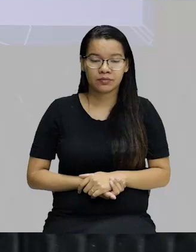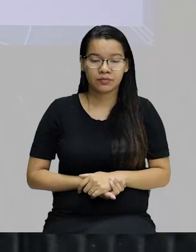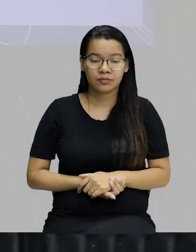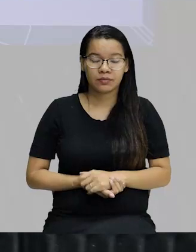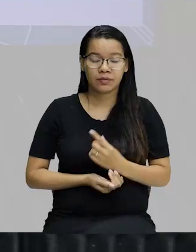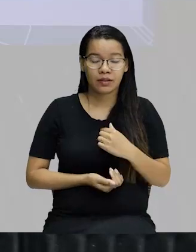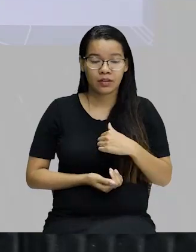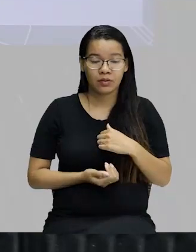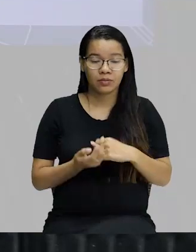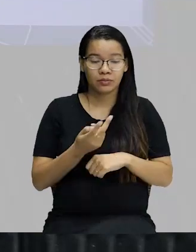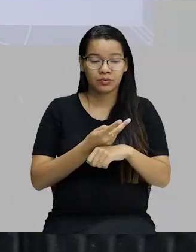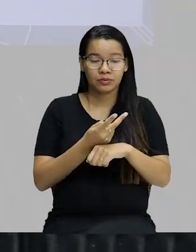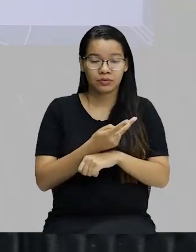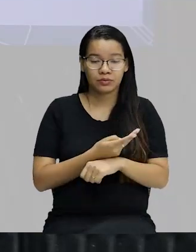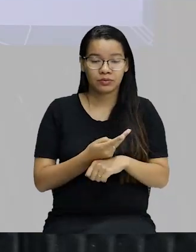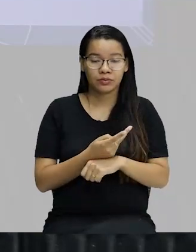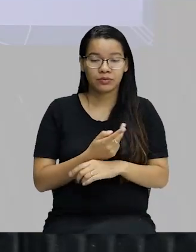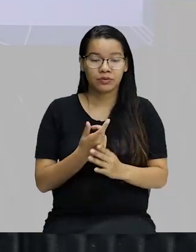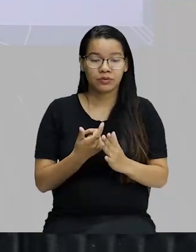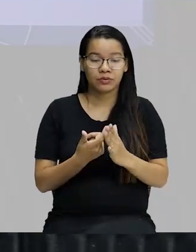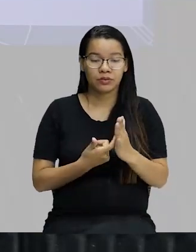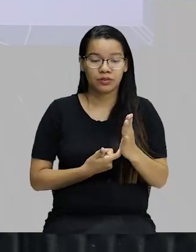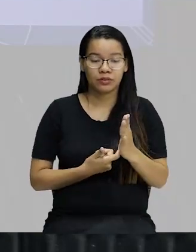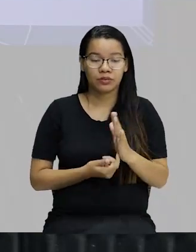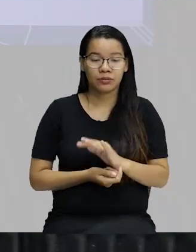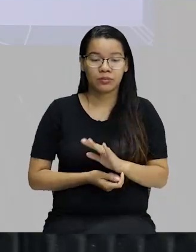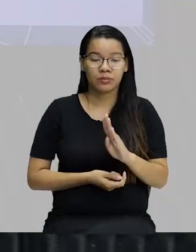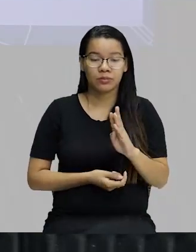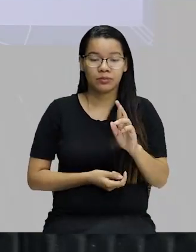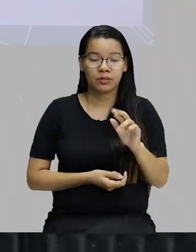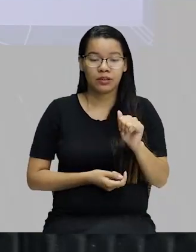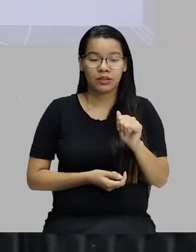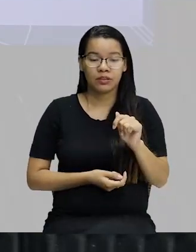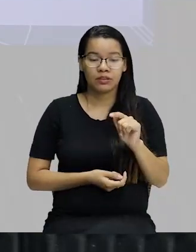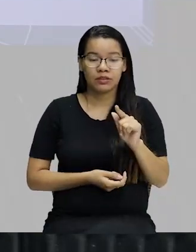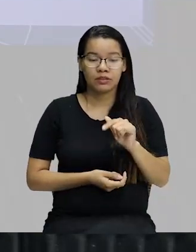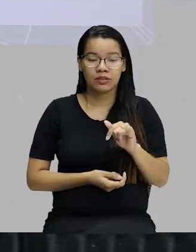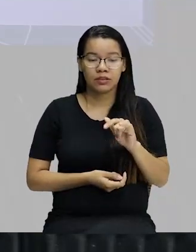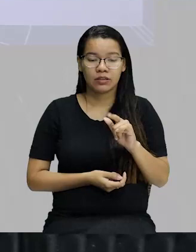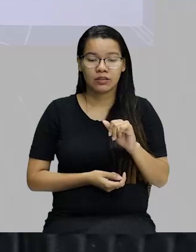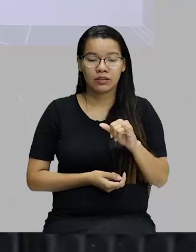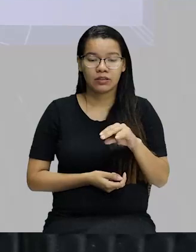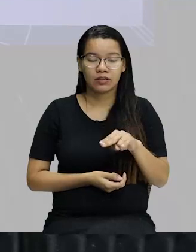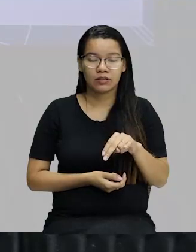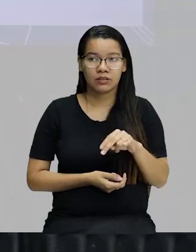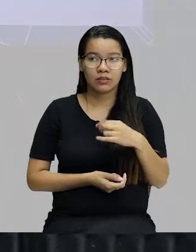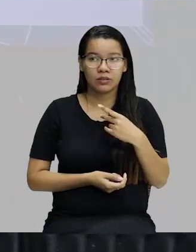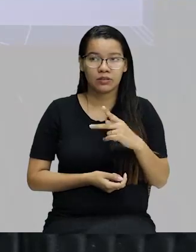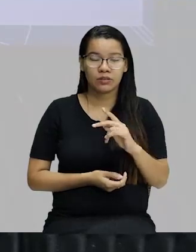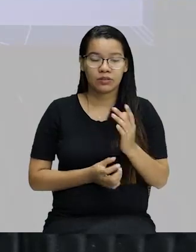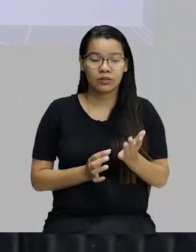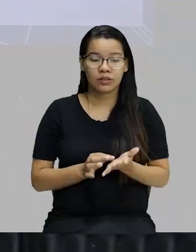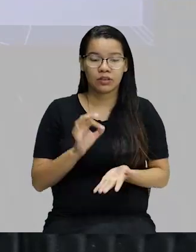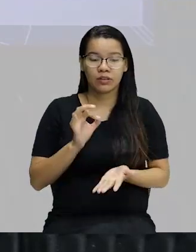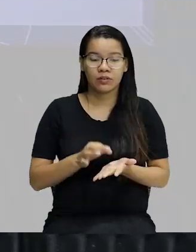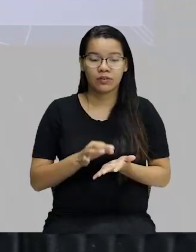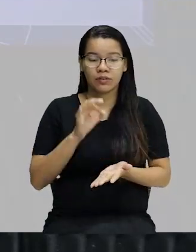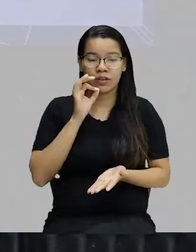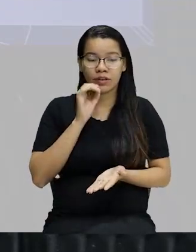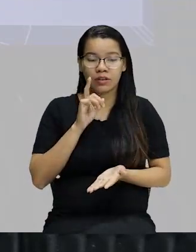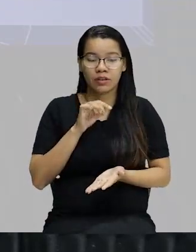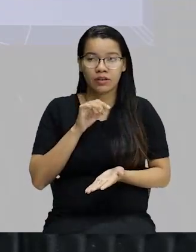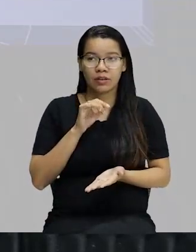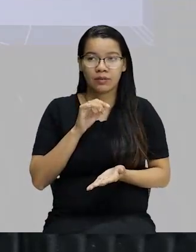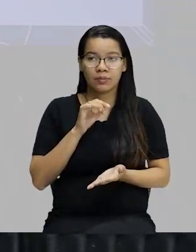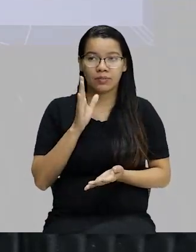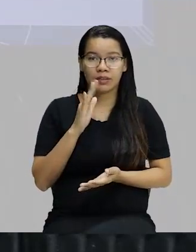no texto Brazilian. Brazilian aqui. Your coffee is Brazilian. Quer dizer, o seu café é brasileiro. A